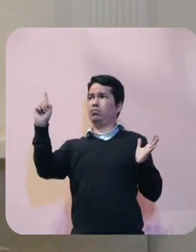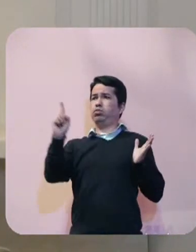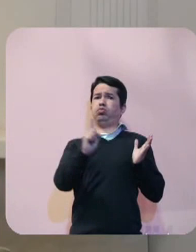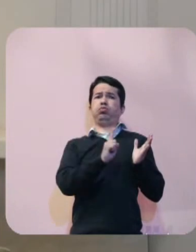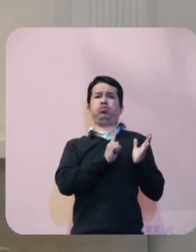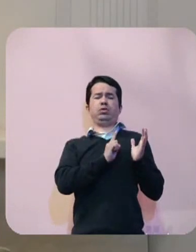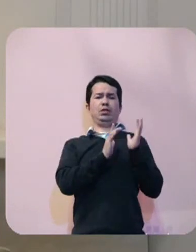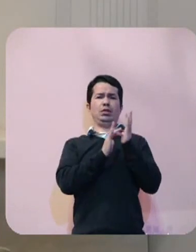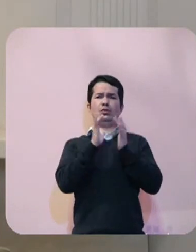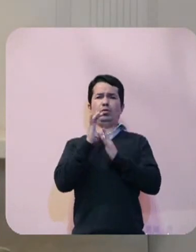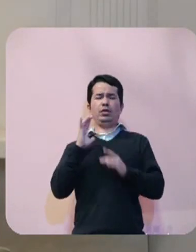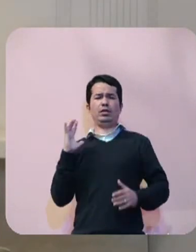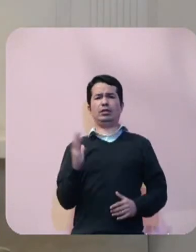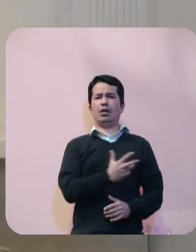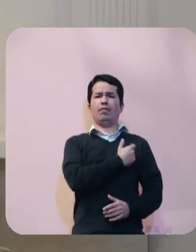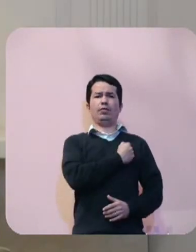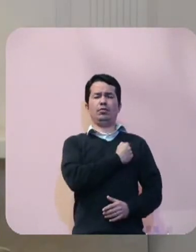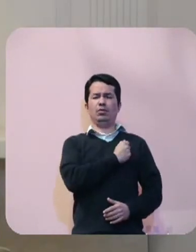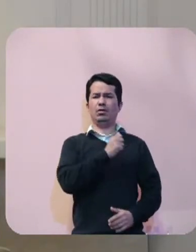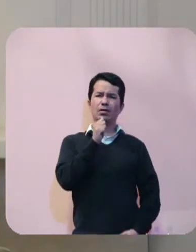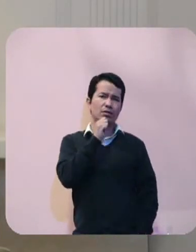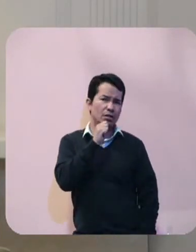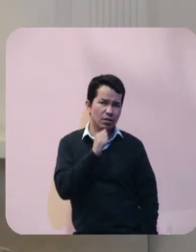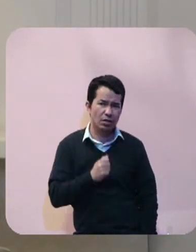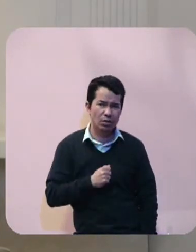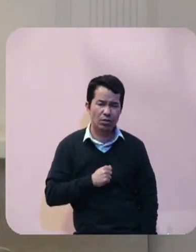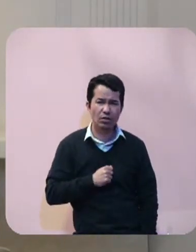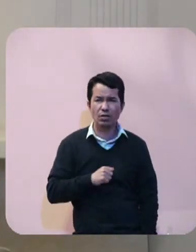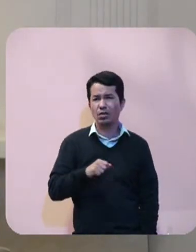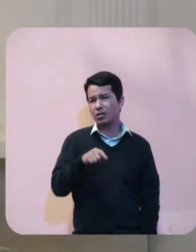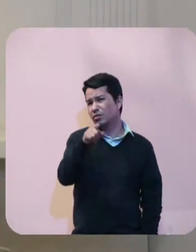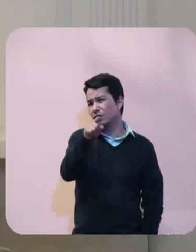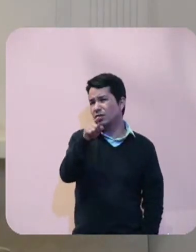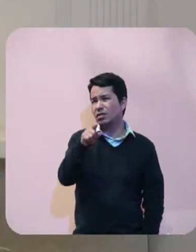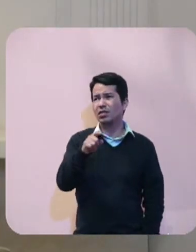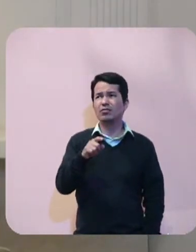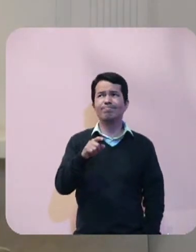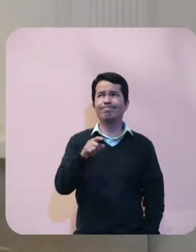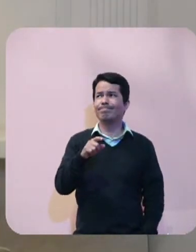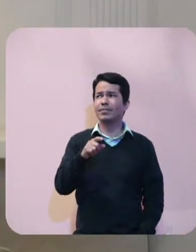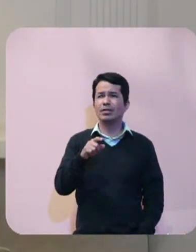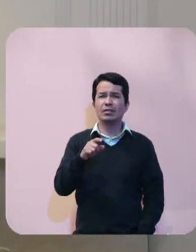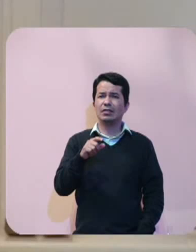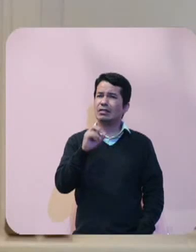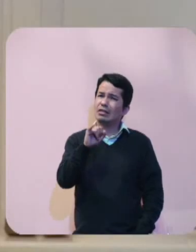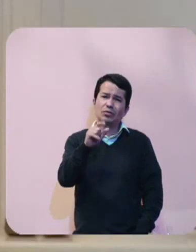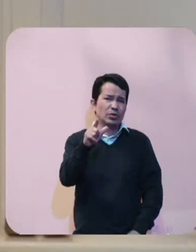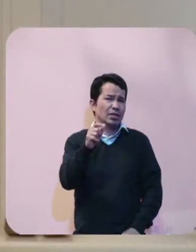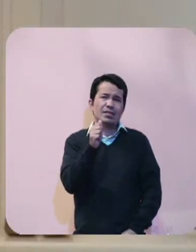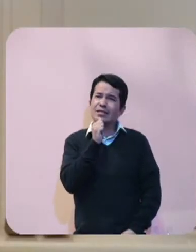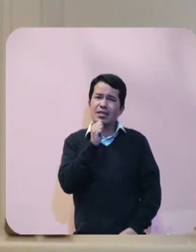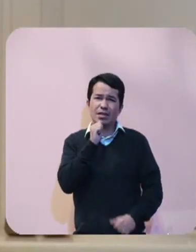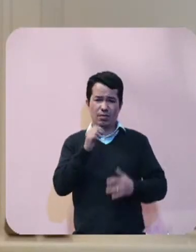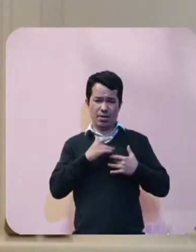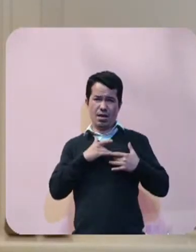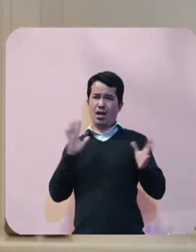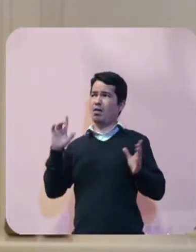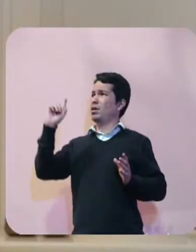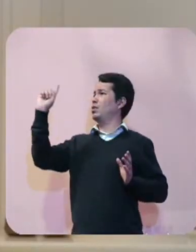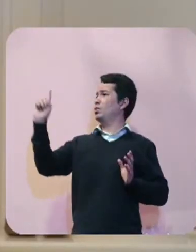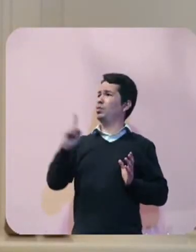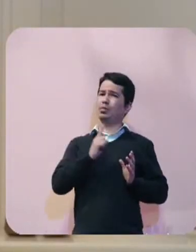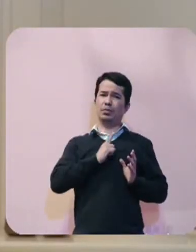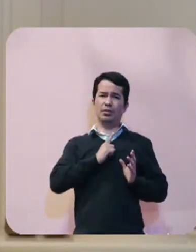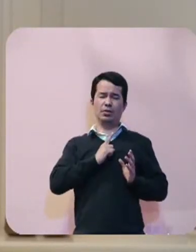Salvador, lembra, ninguém consegue abençoar se não recebeu a bênção. Então a primeira coisa que você